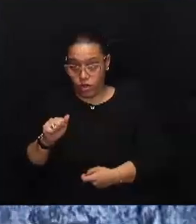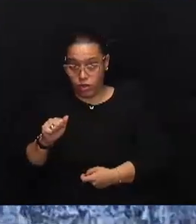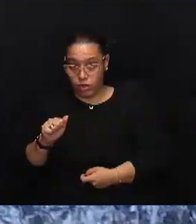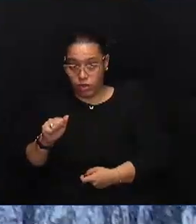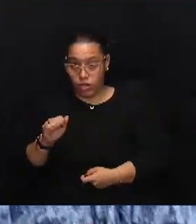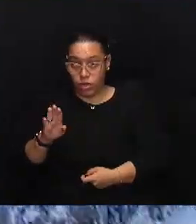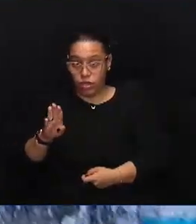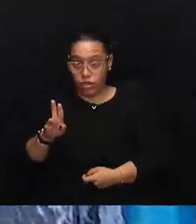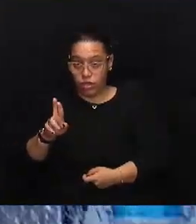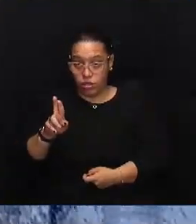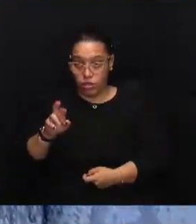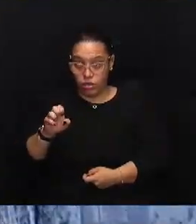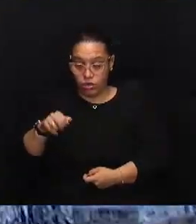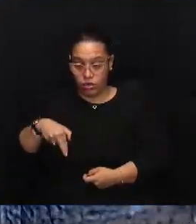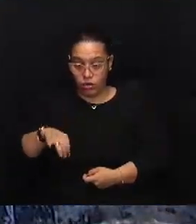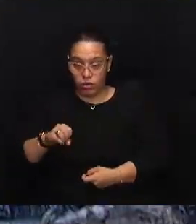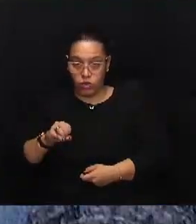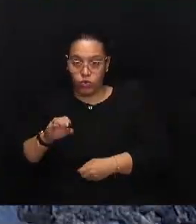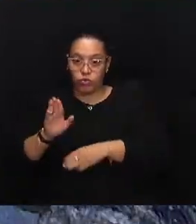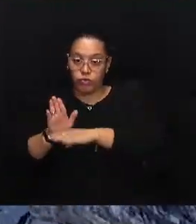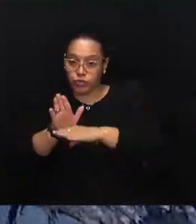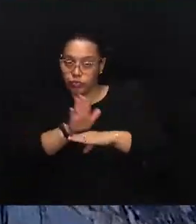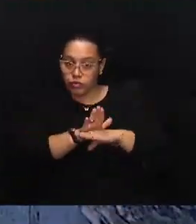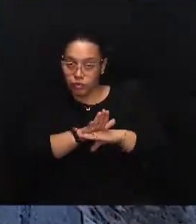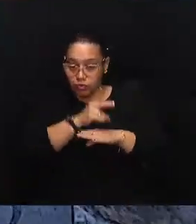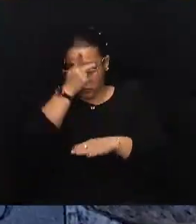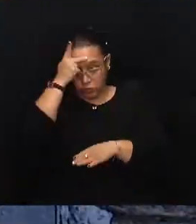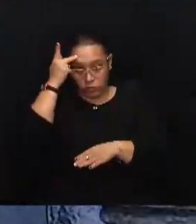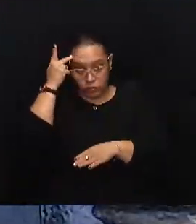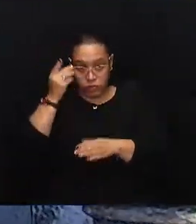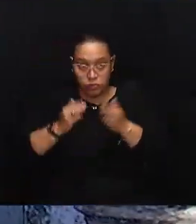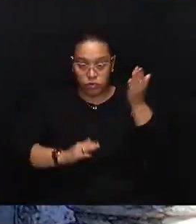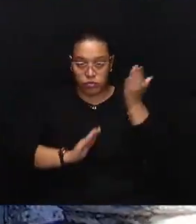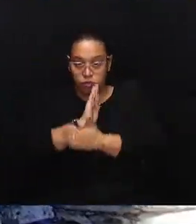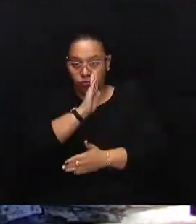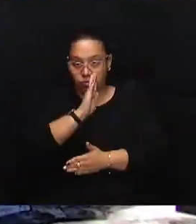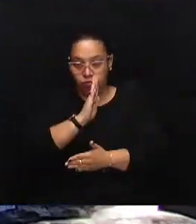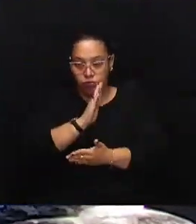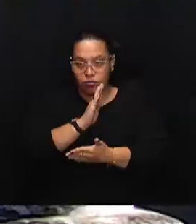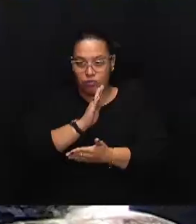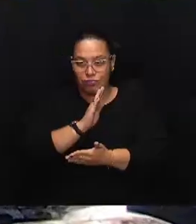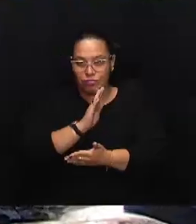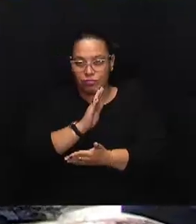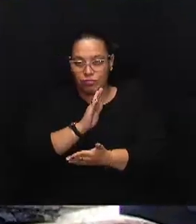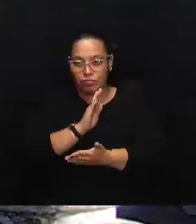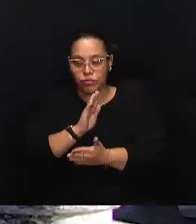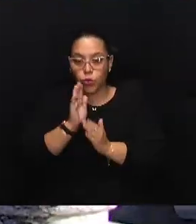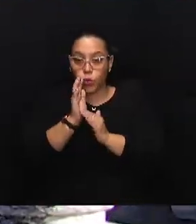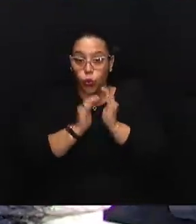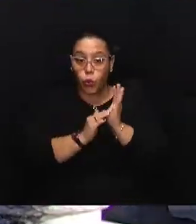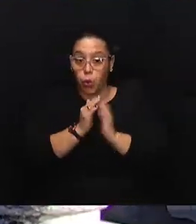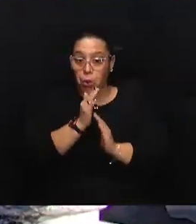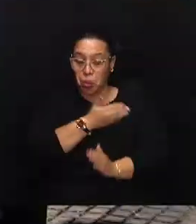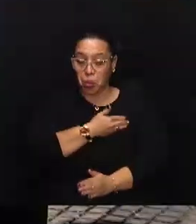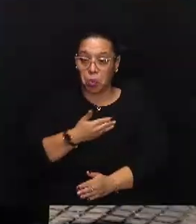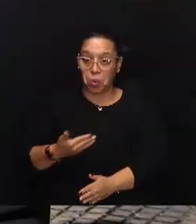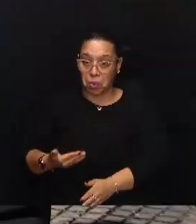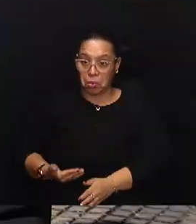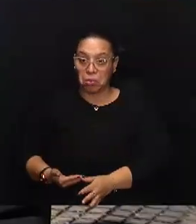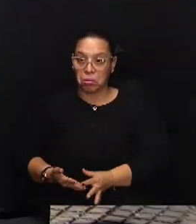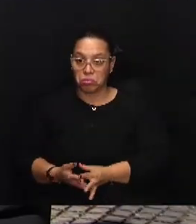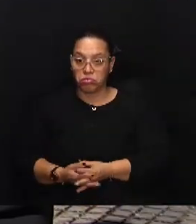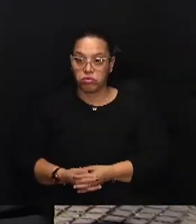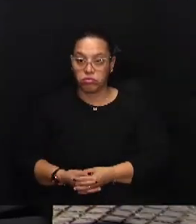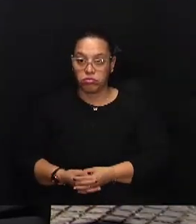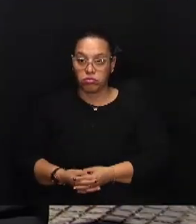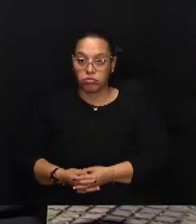saúde, ele ajuda as pessoas a passarem, seus devotos a passarem nos concursos públicos. O